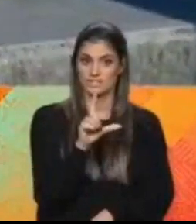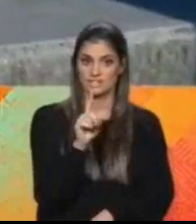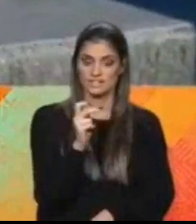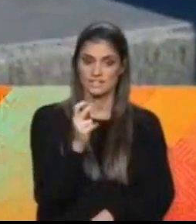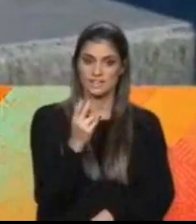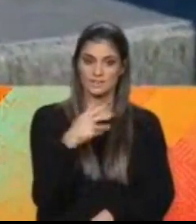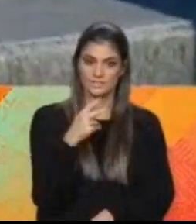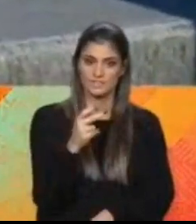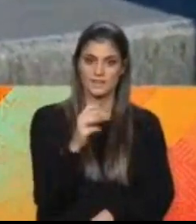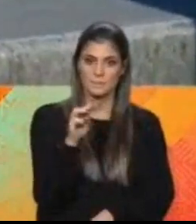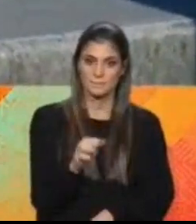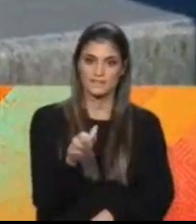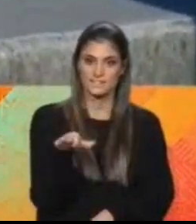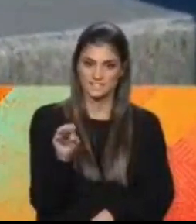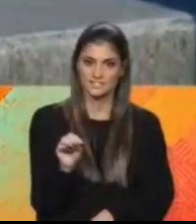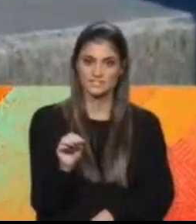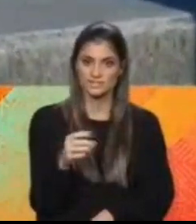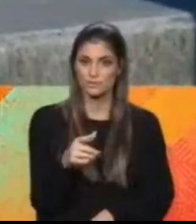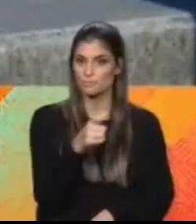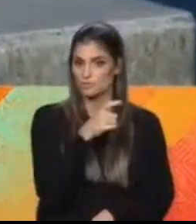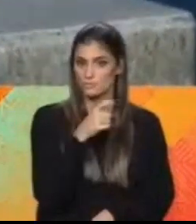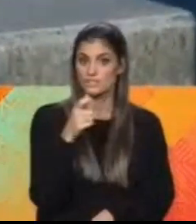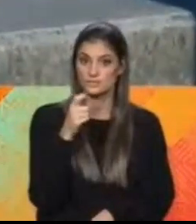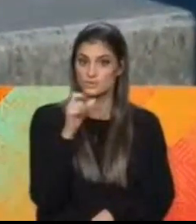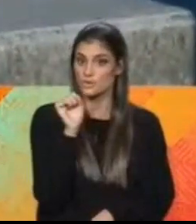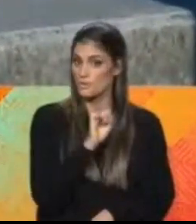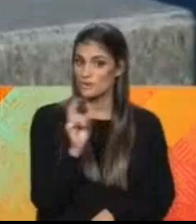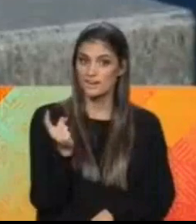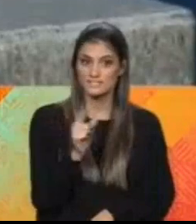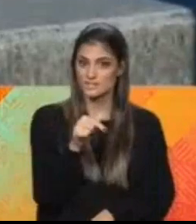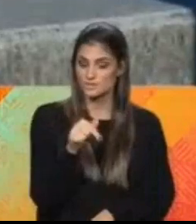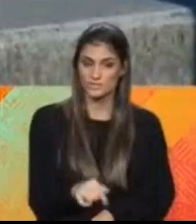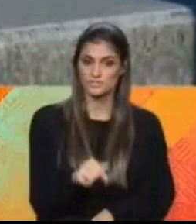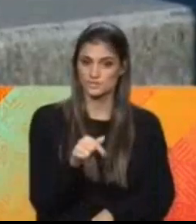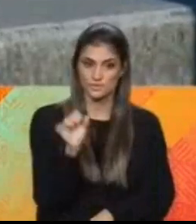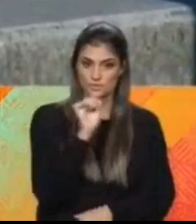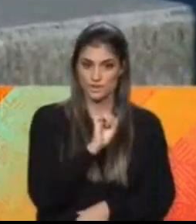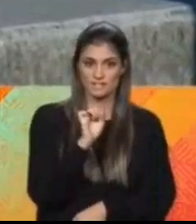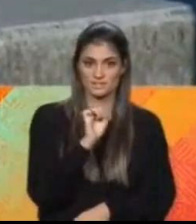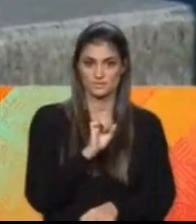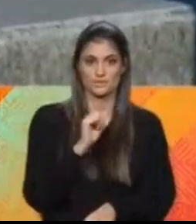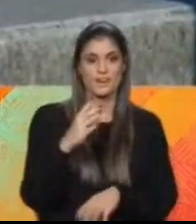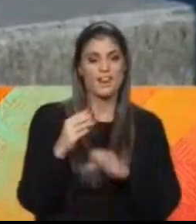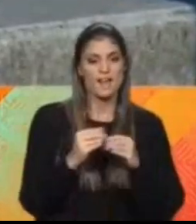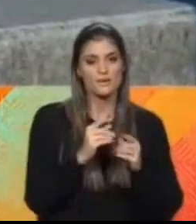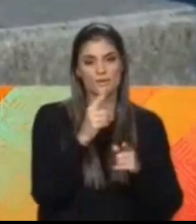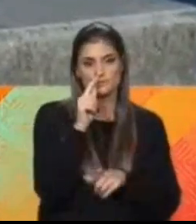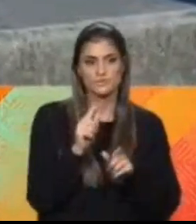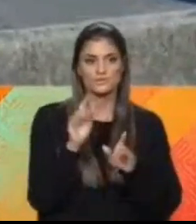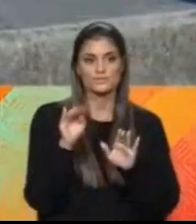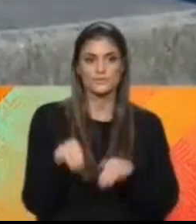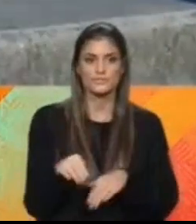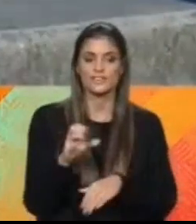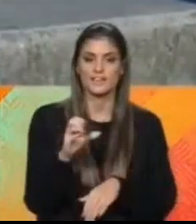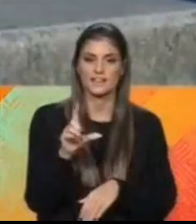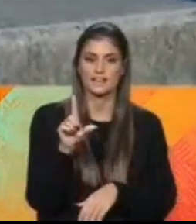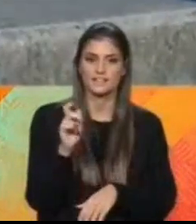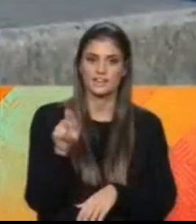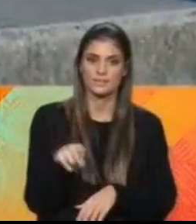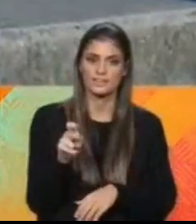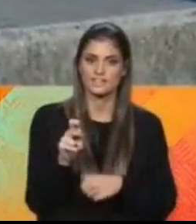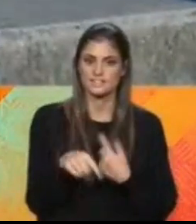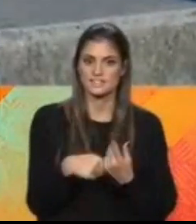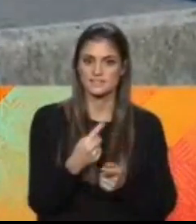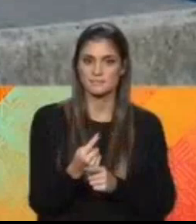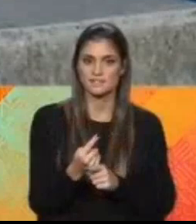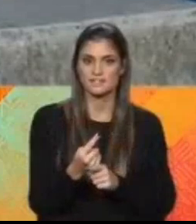Martins. Mas eu prometo, Cláudia, não cantar. Não cantas hoje? Não canto. Eu converso com as pessoas e depois no fim a Cláudia vai dar sempre, rematar assim